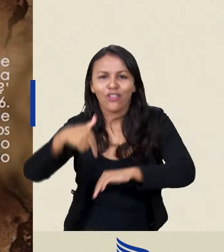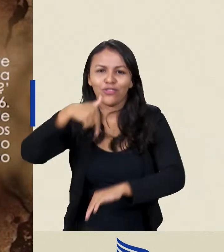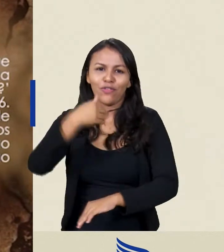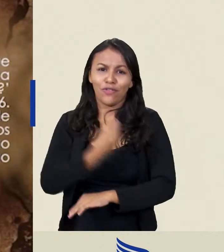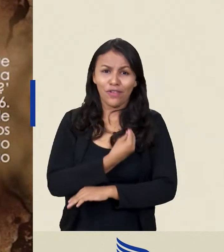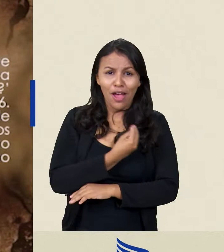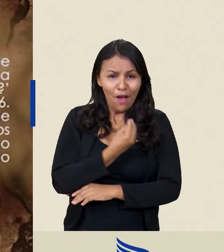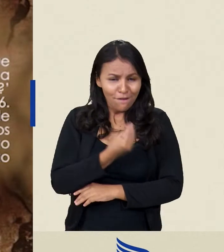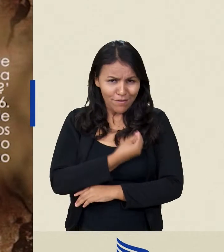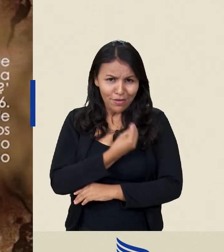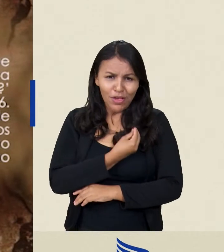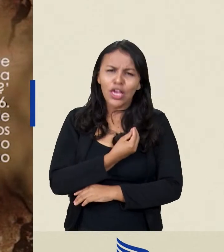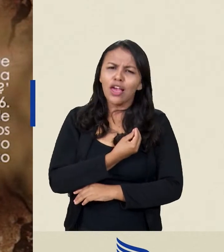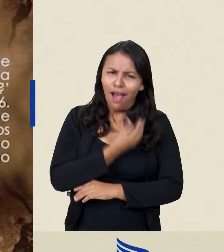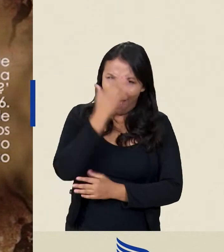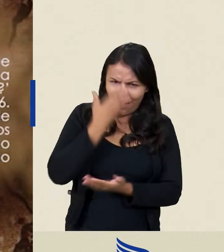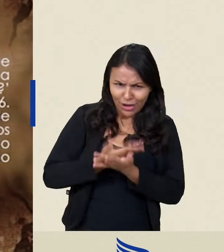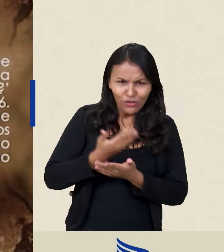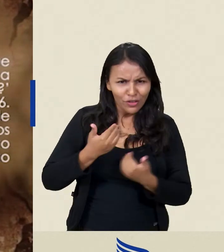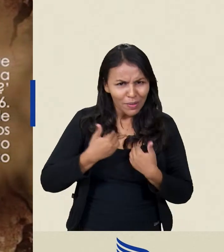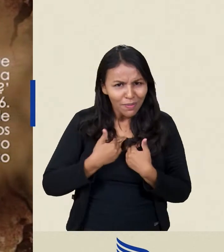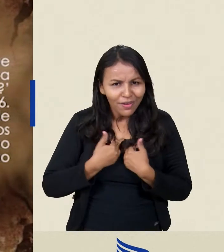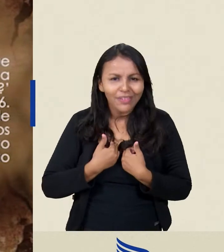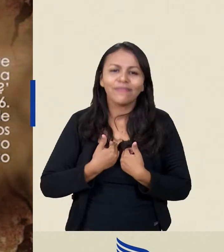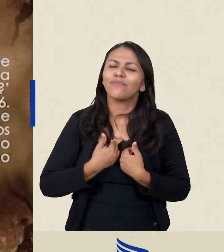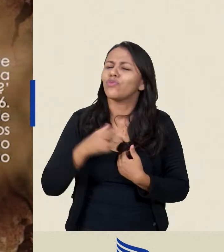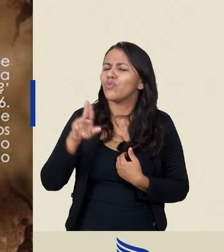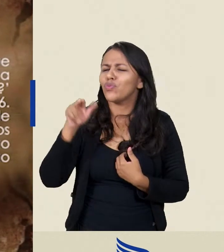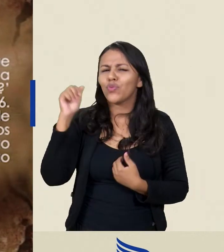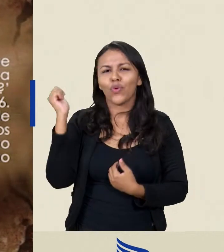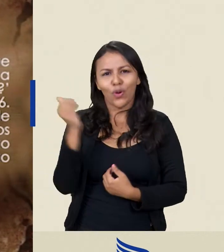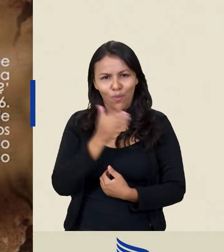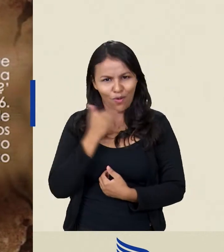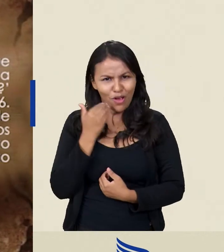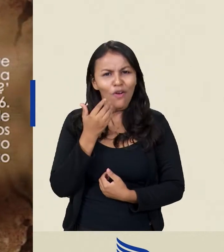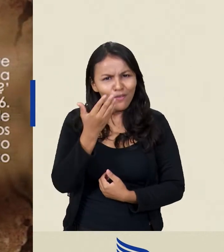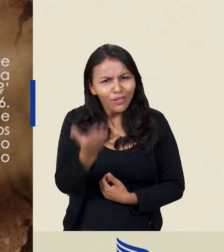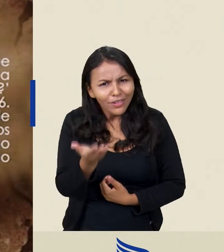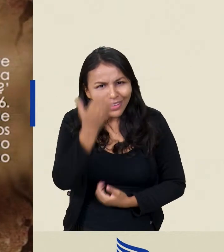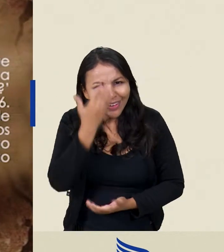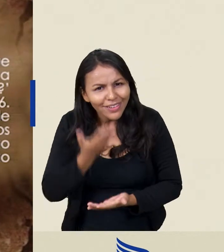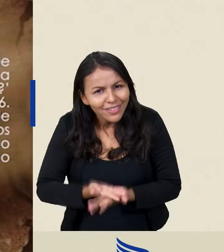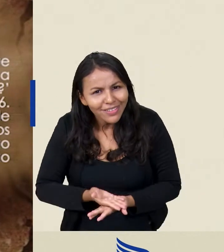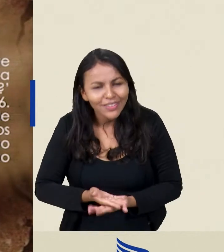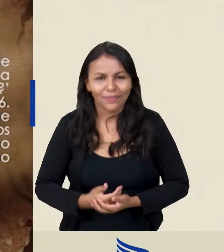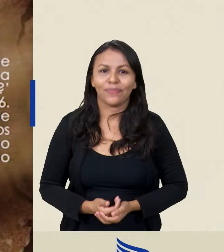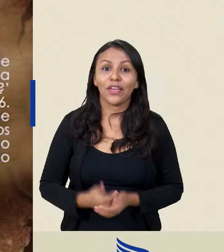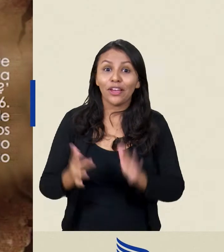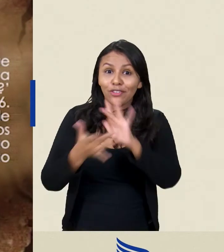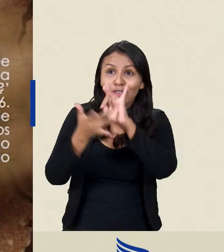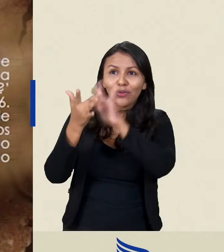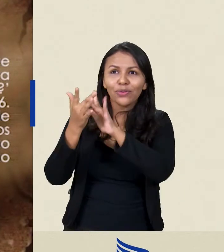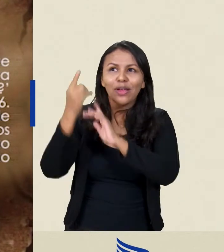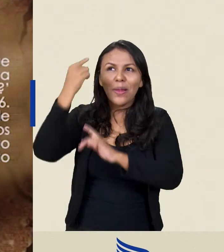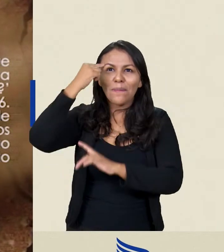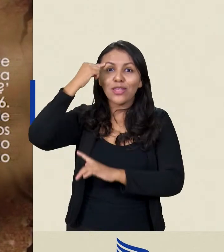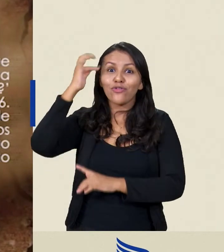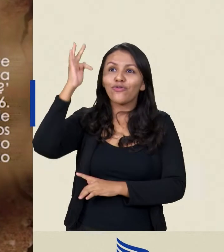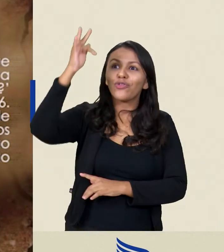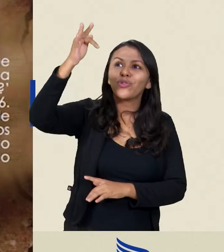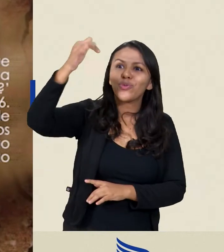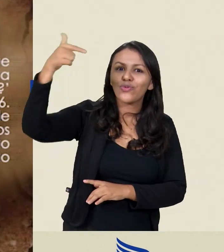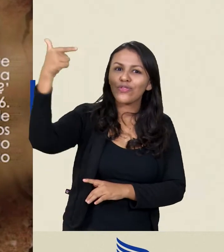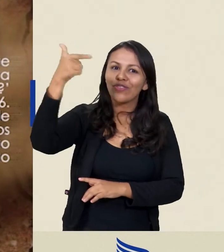nunca morrerá. Crês tu isto? Cristo olha aqui ao tempo de sua segunda vinda. Então os